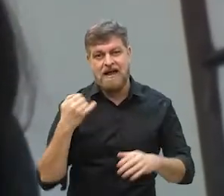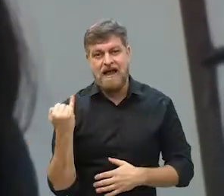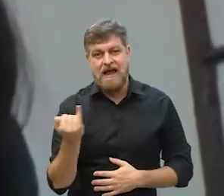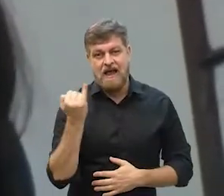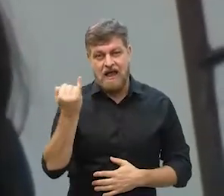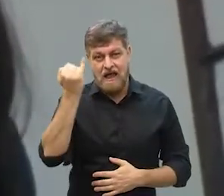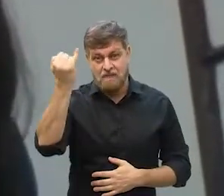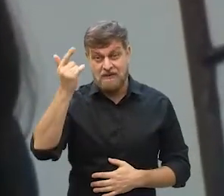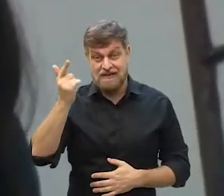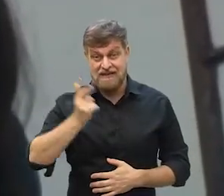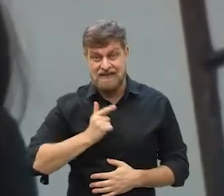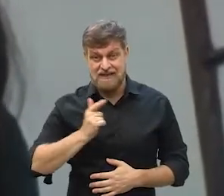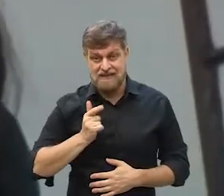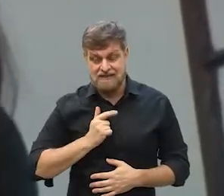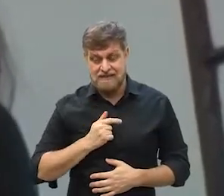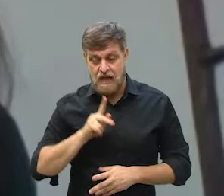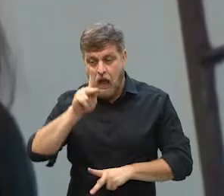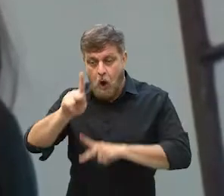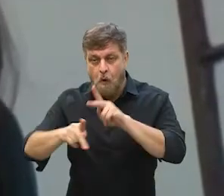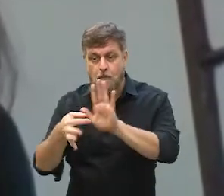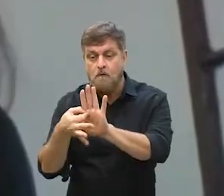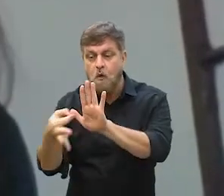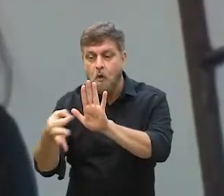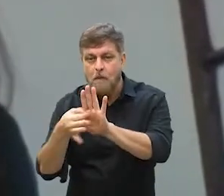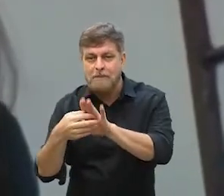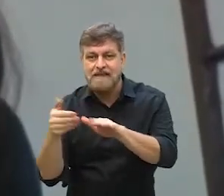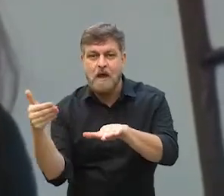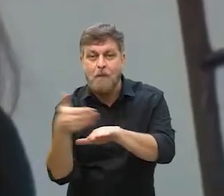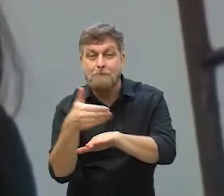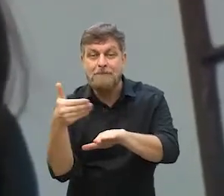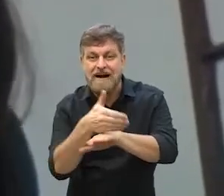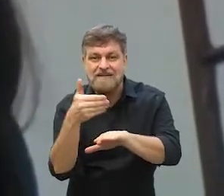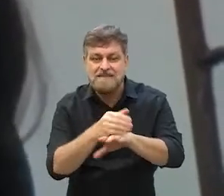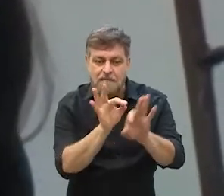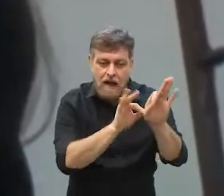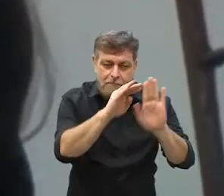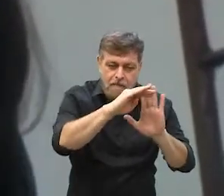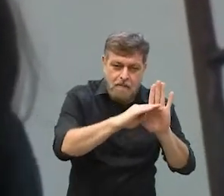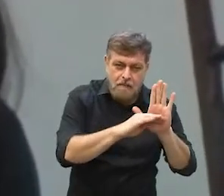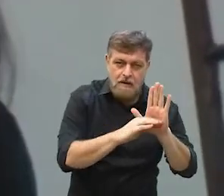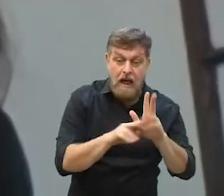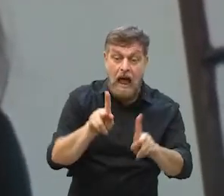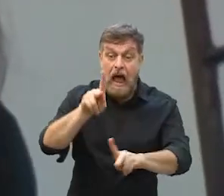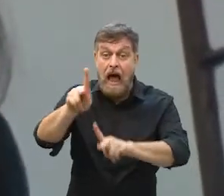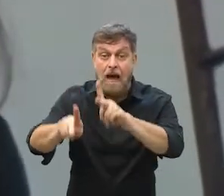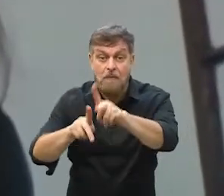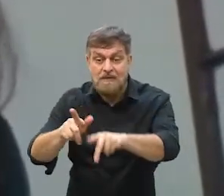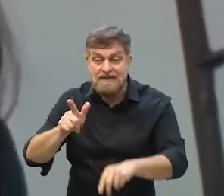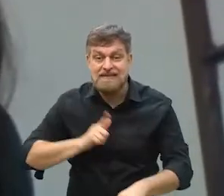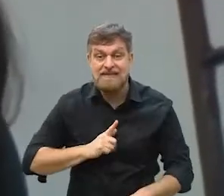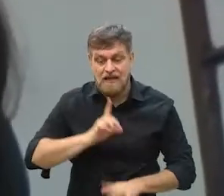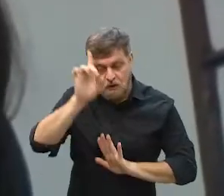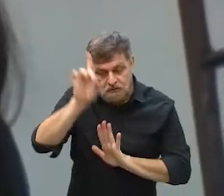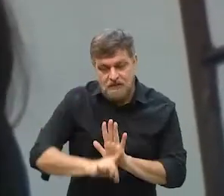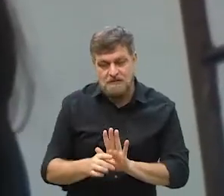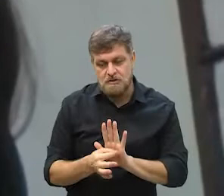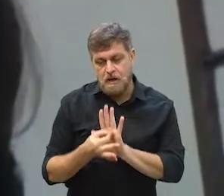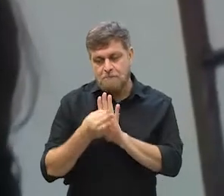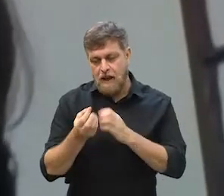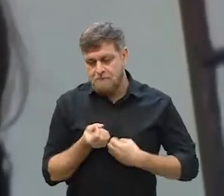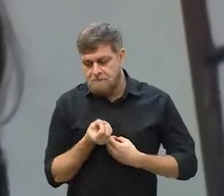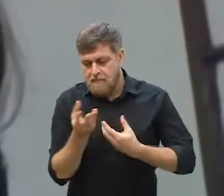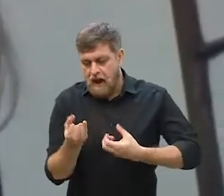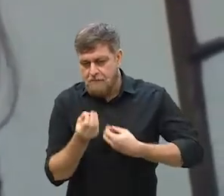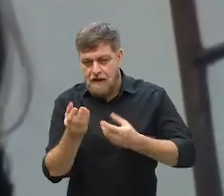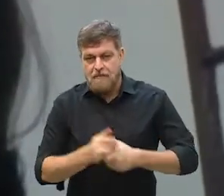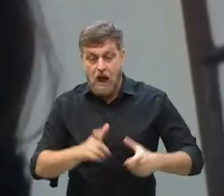importância de um planejamento participativo, de um planejamento que ouça mais a população, que crie espaços